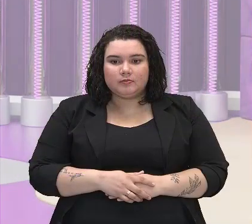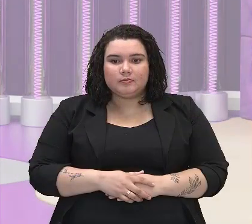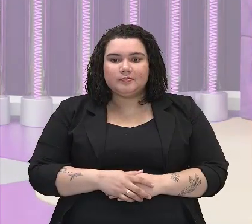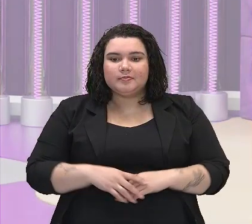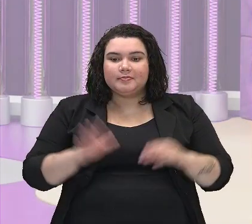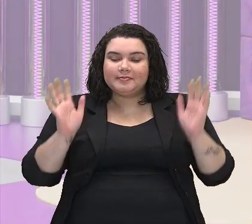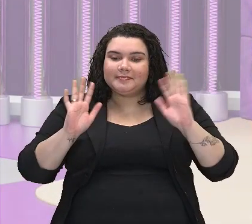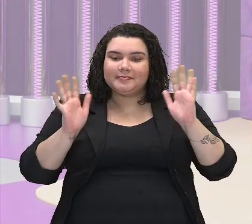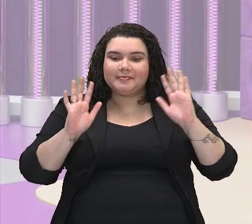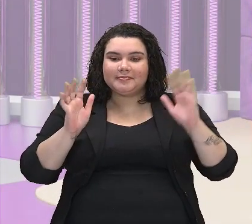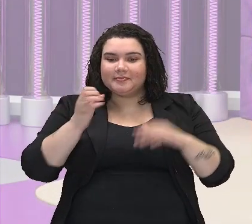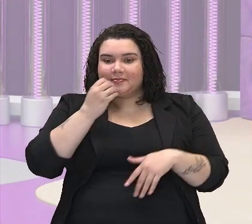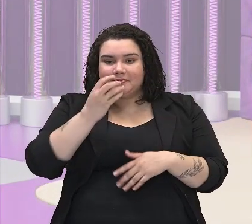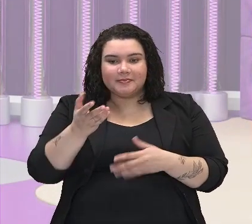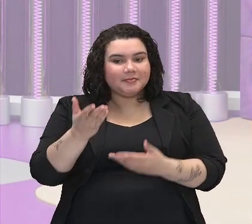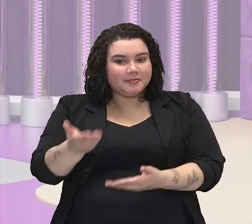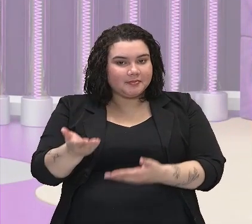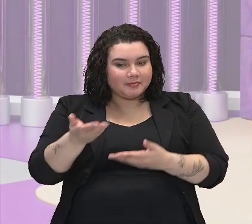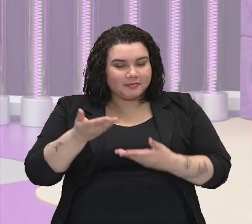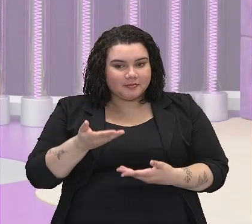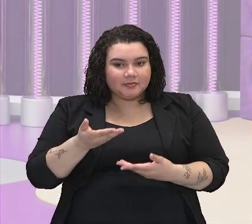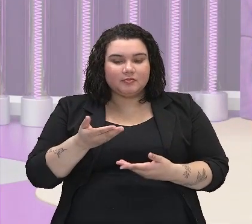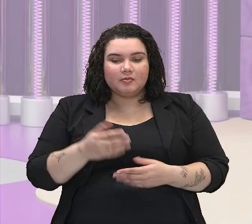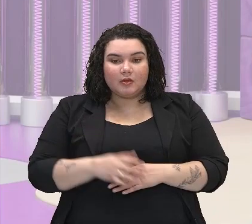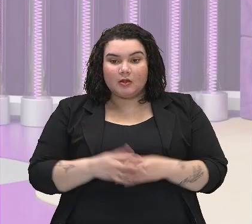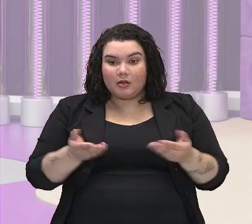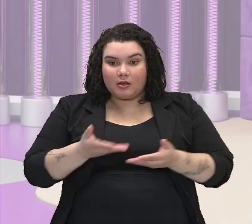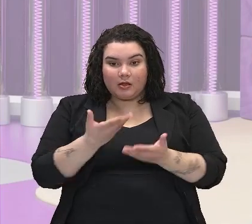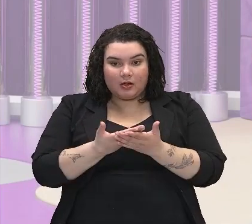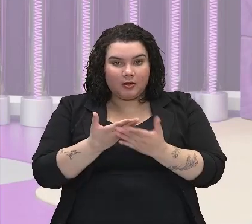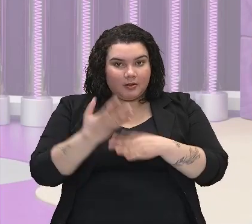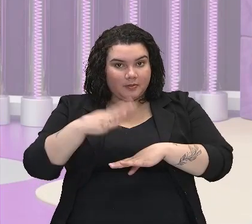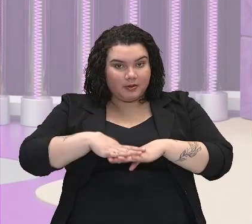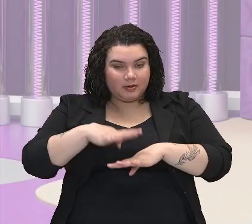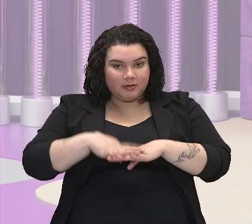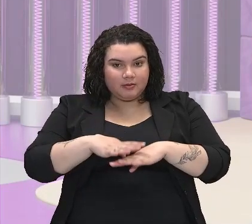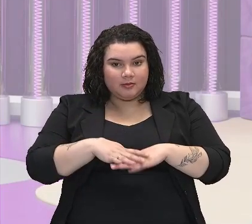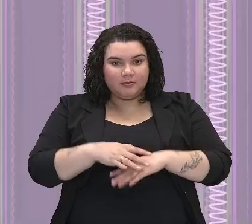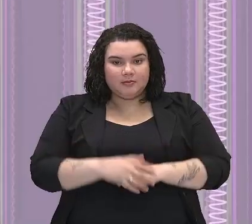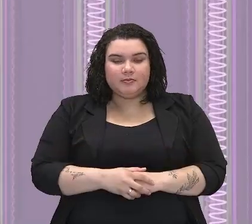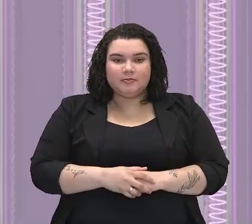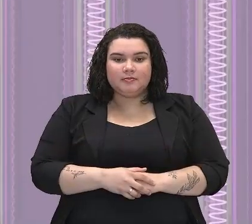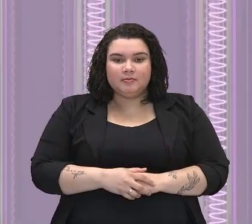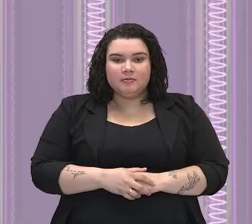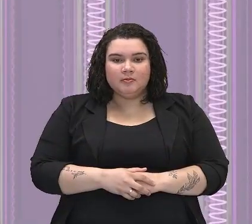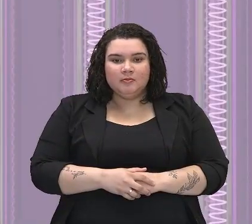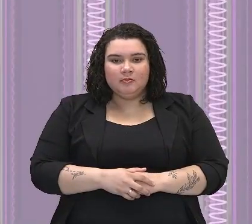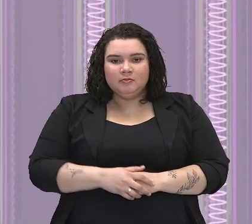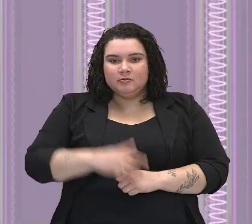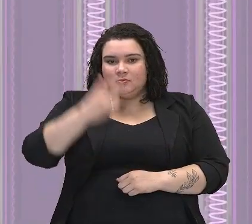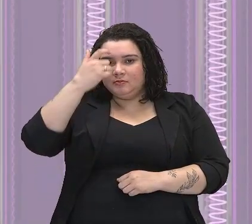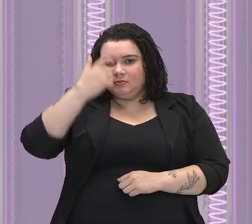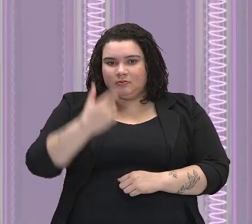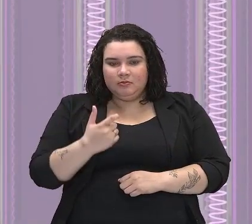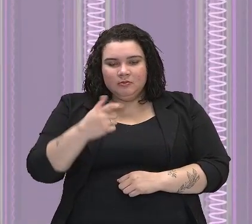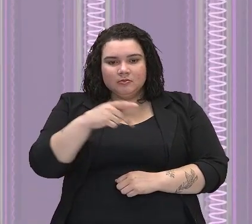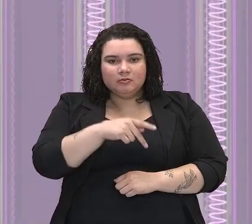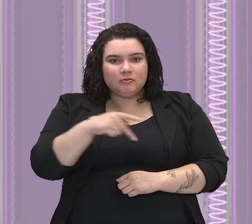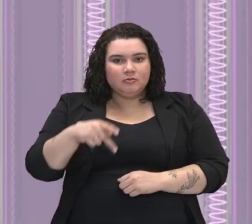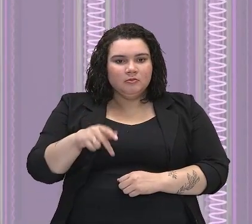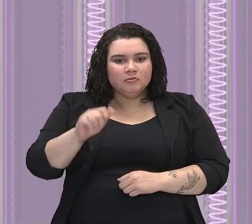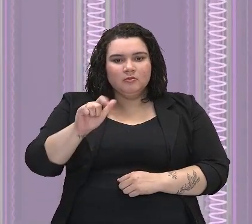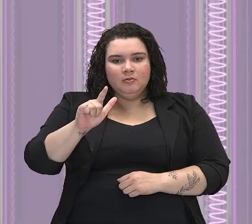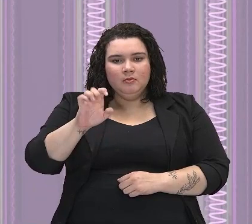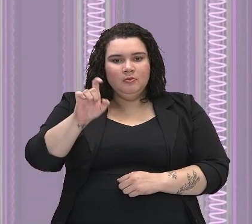Olá, seja bem-vinda, seja bem-vindo a mais uma aula de matemática aqui comigo, professor Alexandre